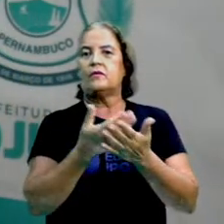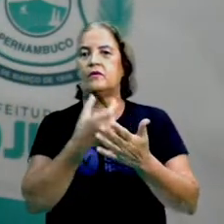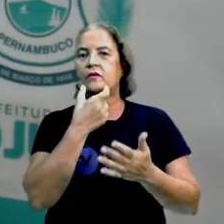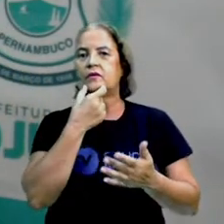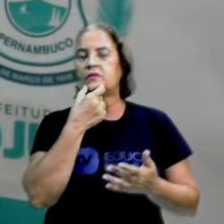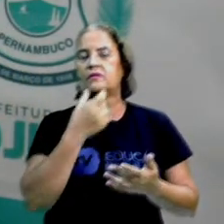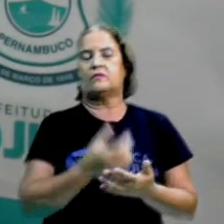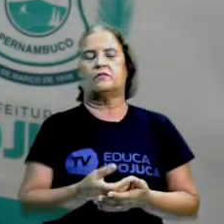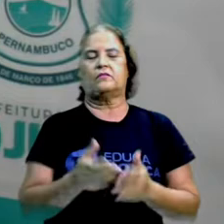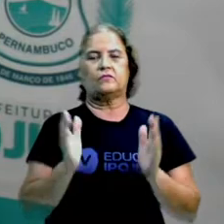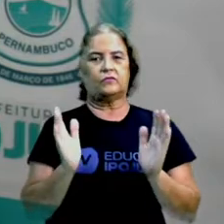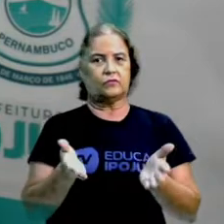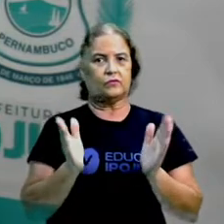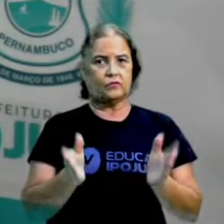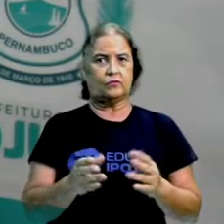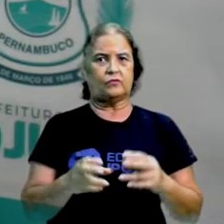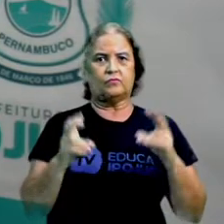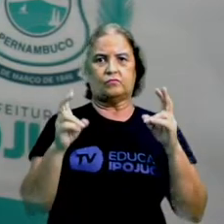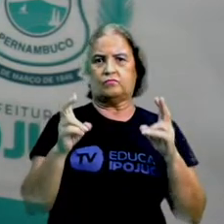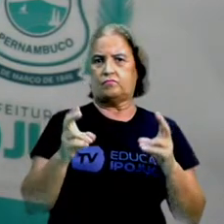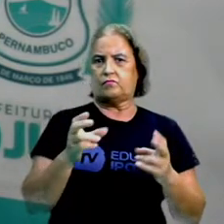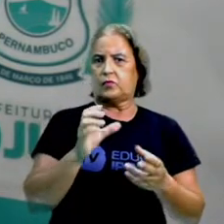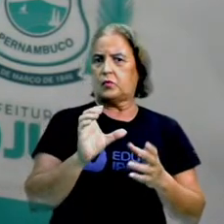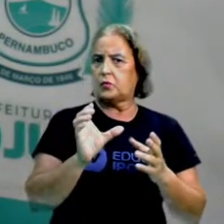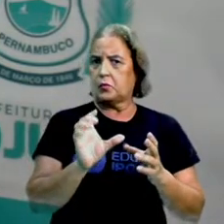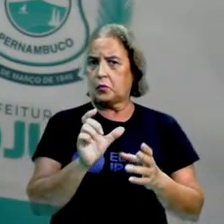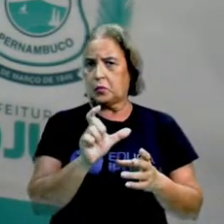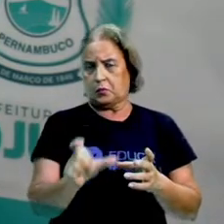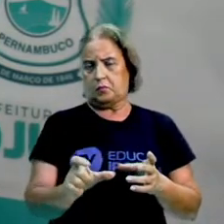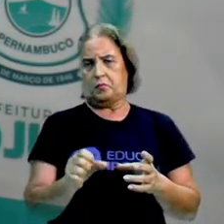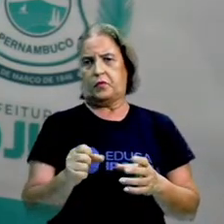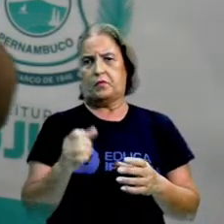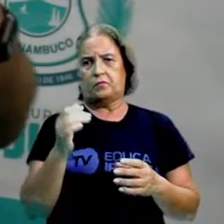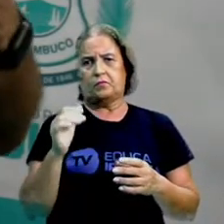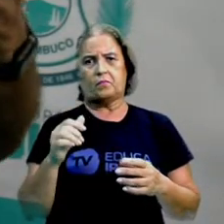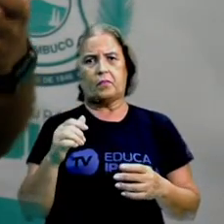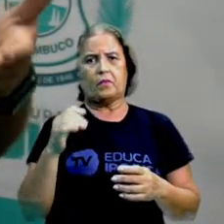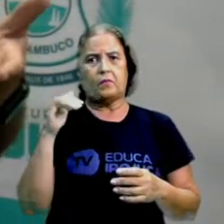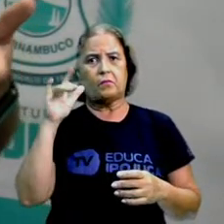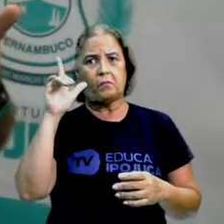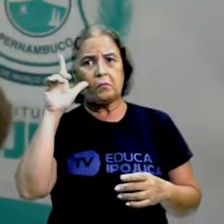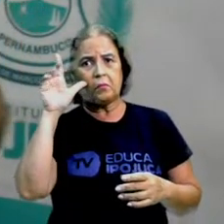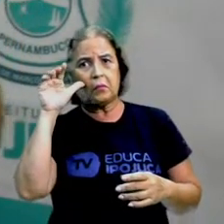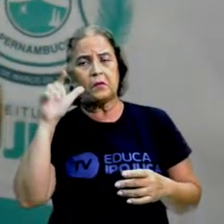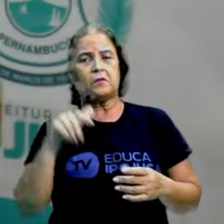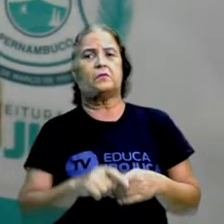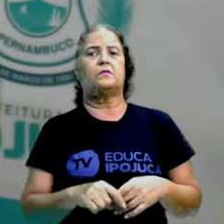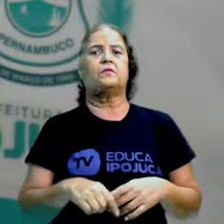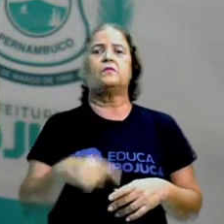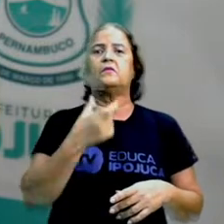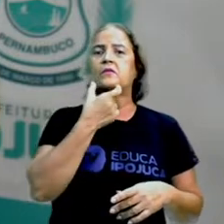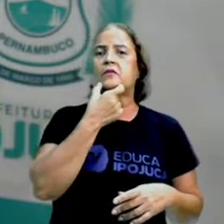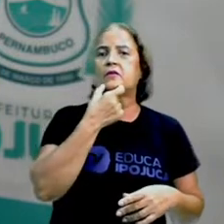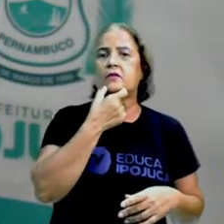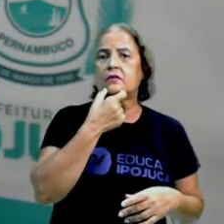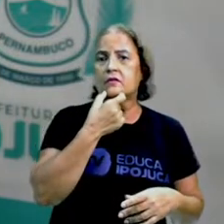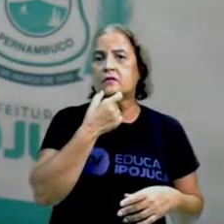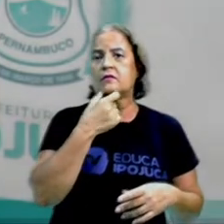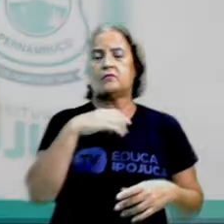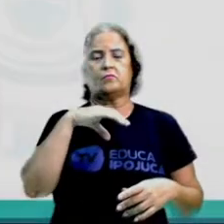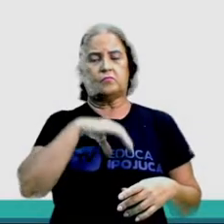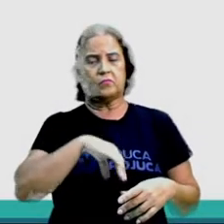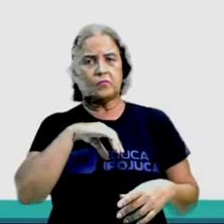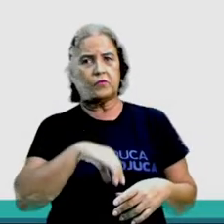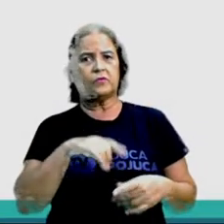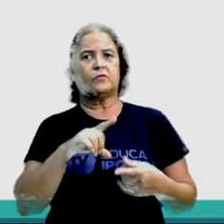nós vamos estudar um dos conteúdos mais interessantes, tanto da língua portuguesa como da língua inglesa, que são